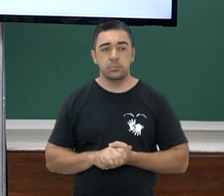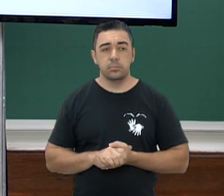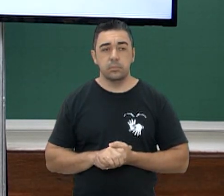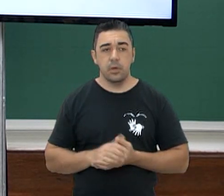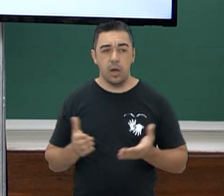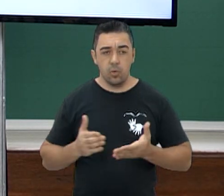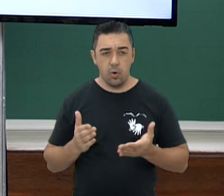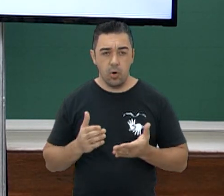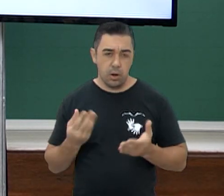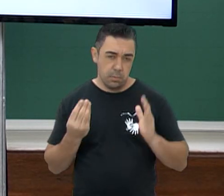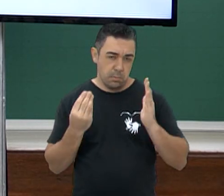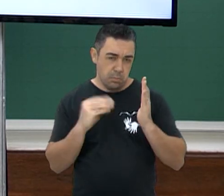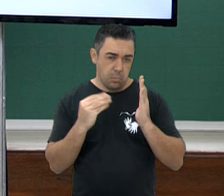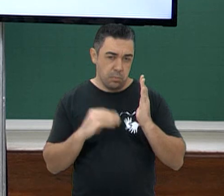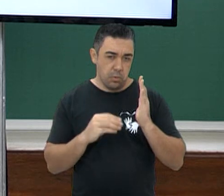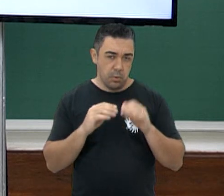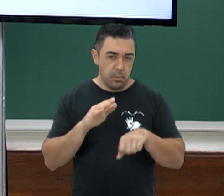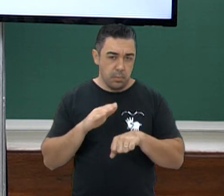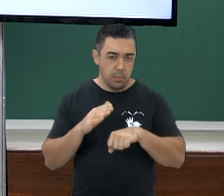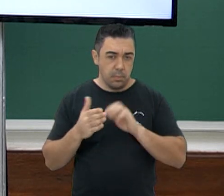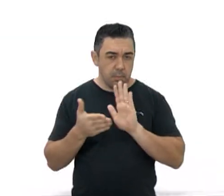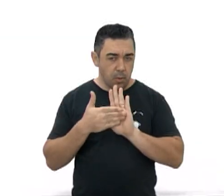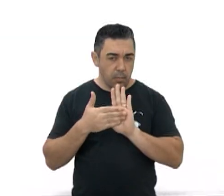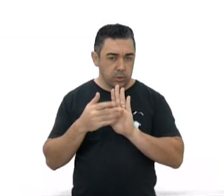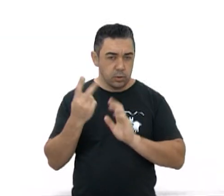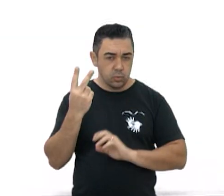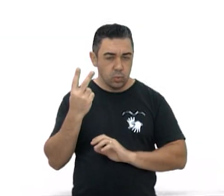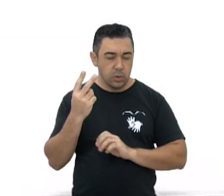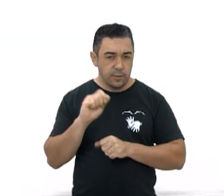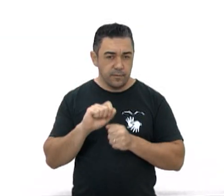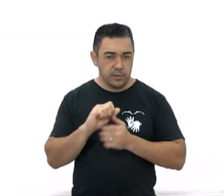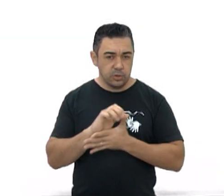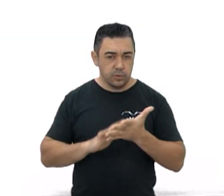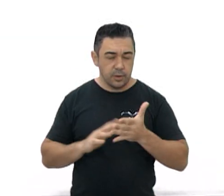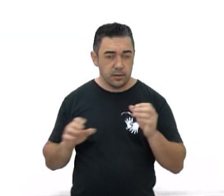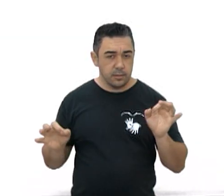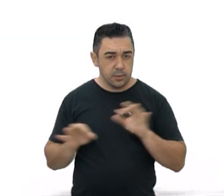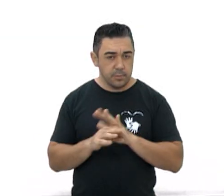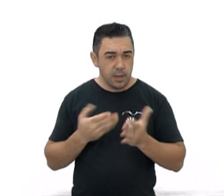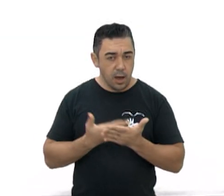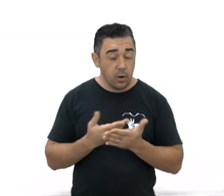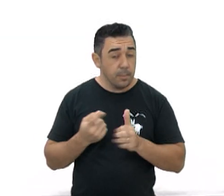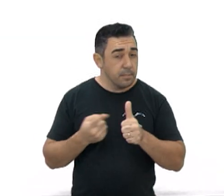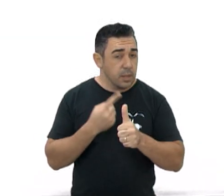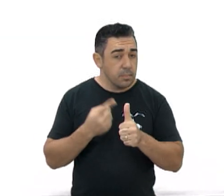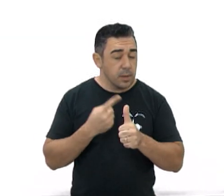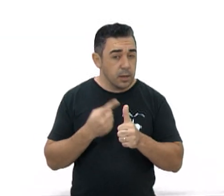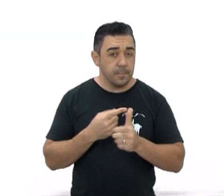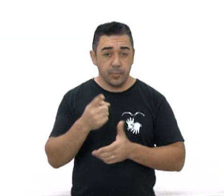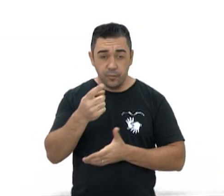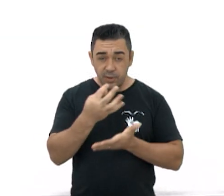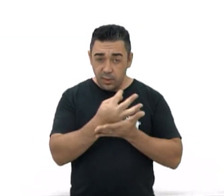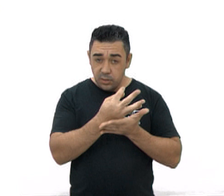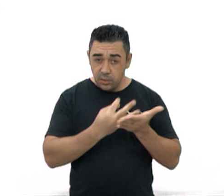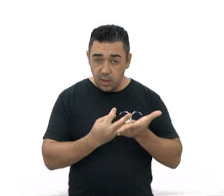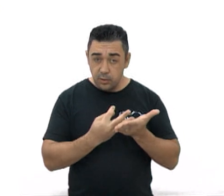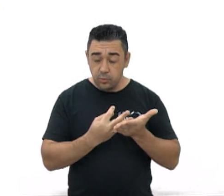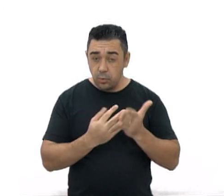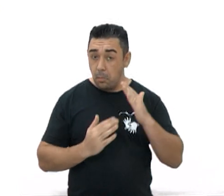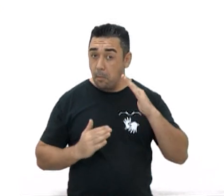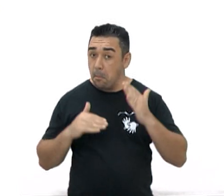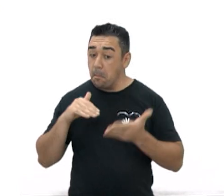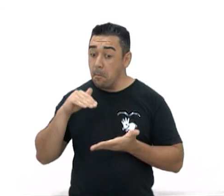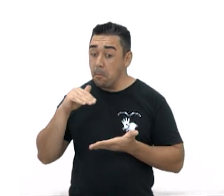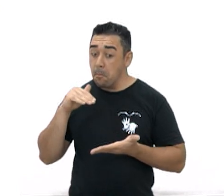Vou propor mais duas atividades para vocês, para fechar a aula aqui. A primeira é, através de um texto com no máximo 10